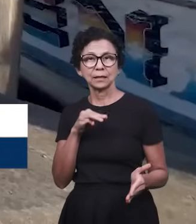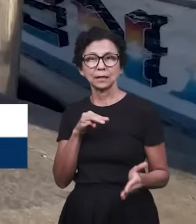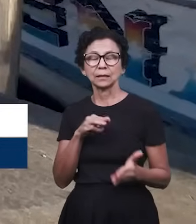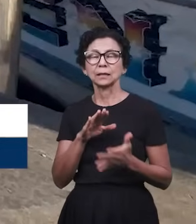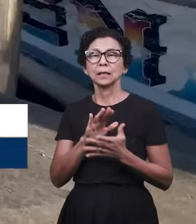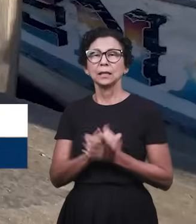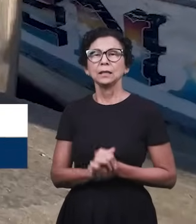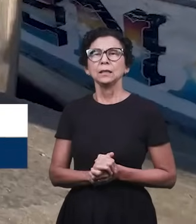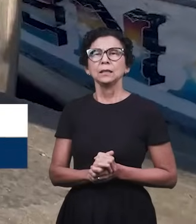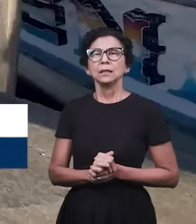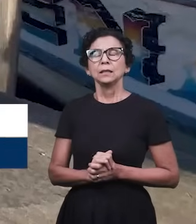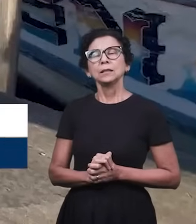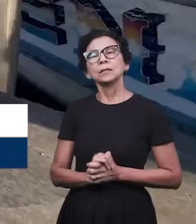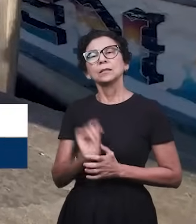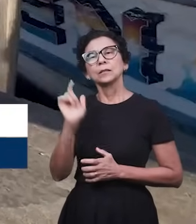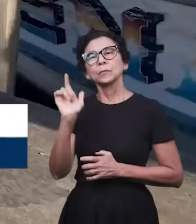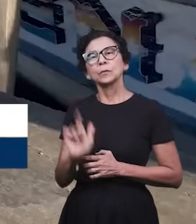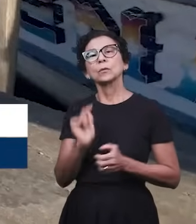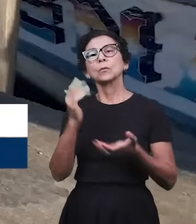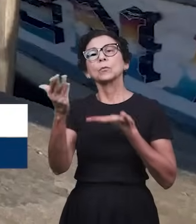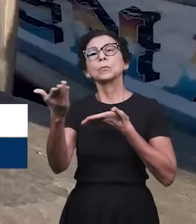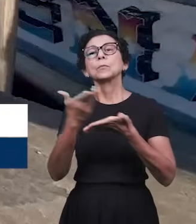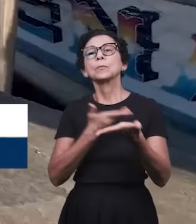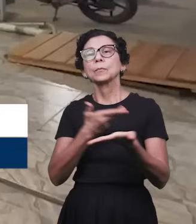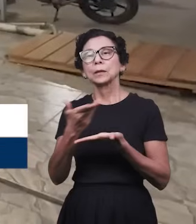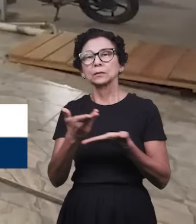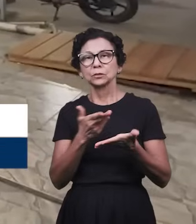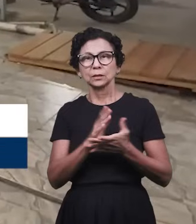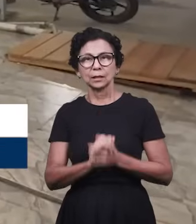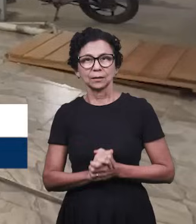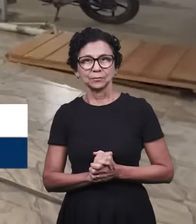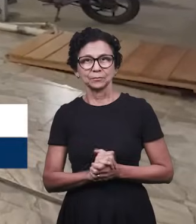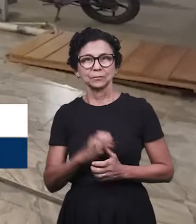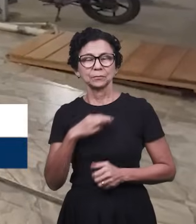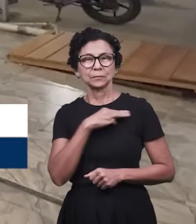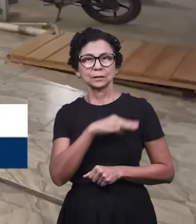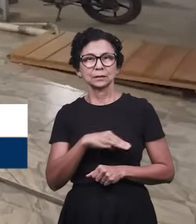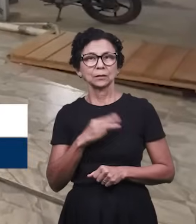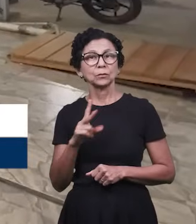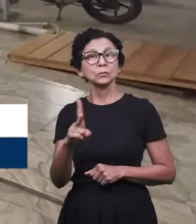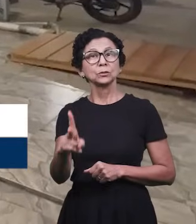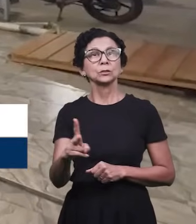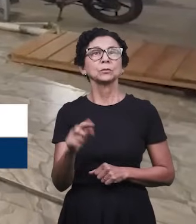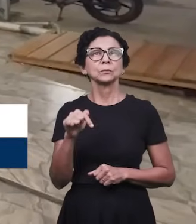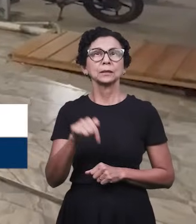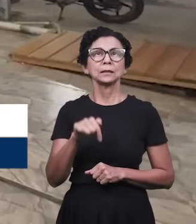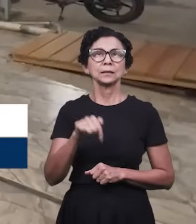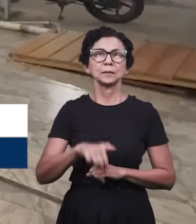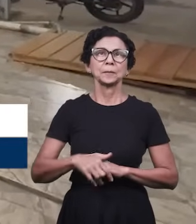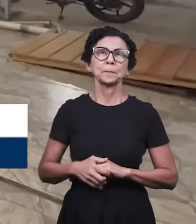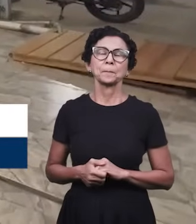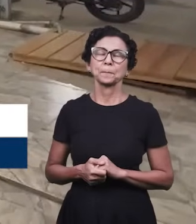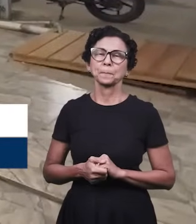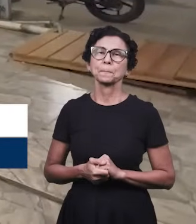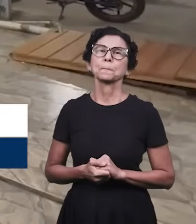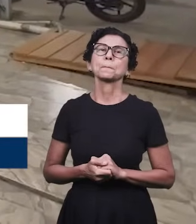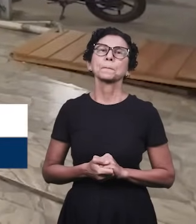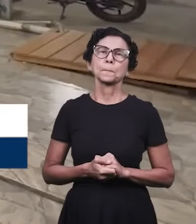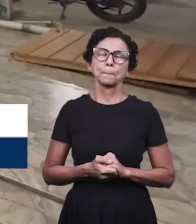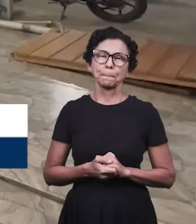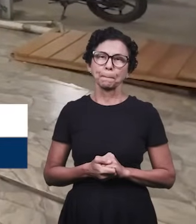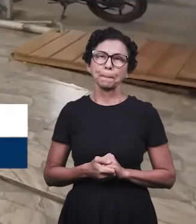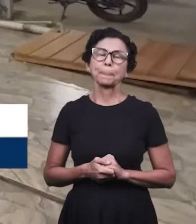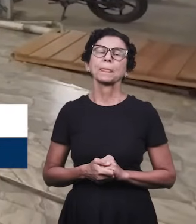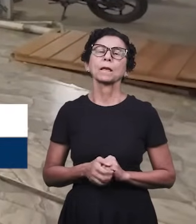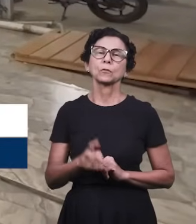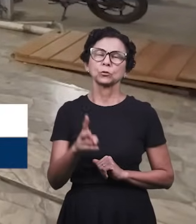a continuidade do trabalho da missão aqui em Bagre. A missão ela vai continuar aqui na cidade de